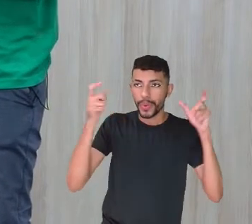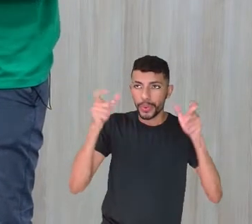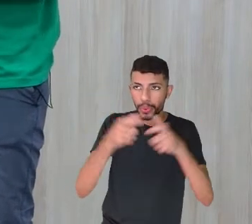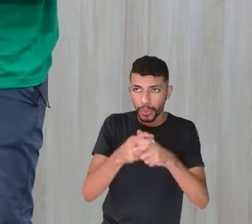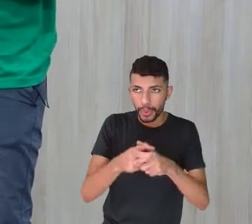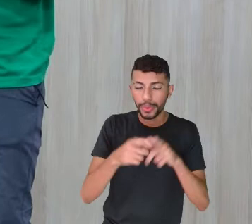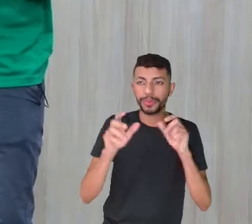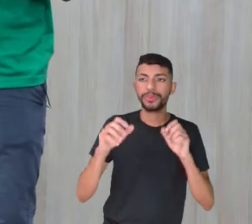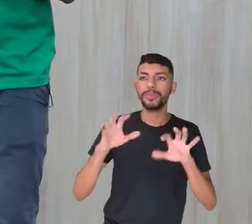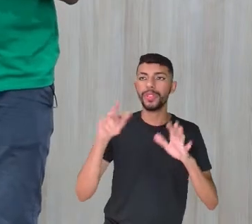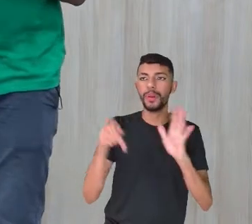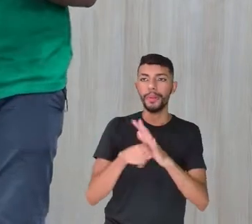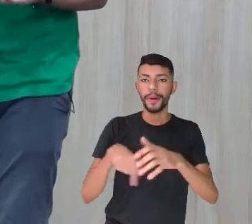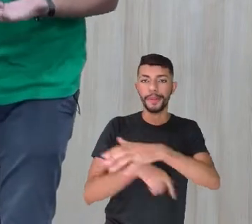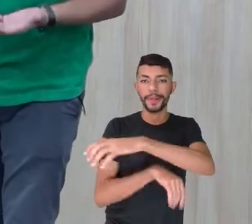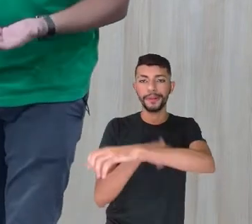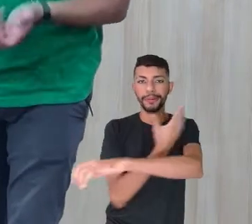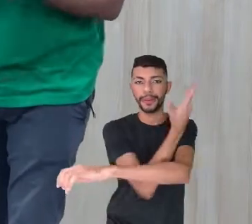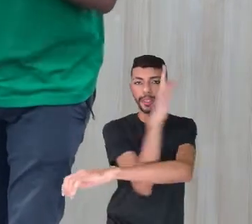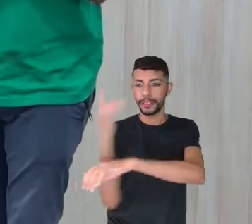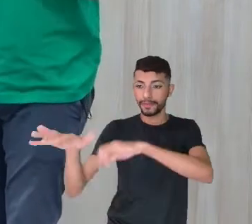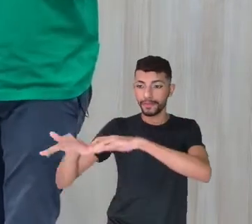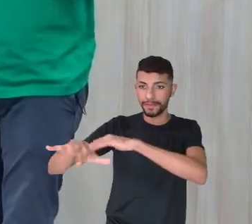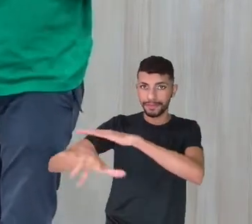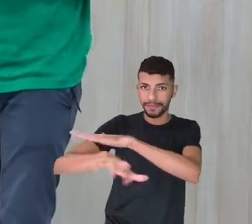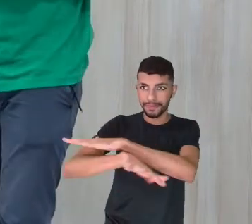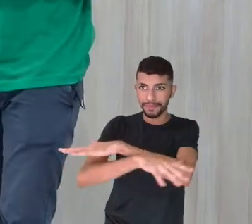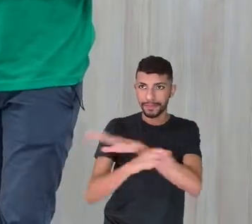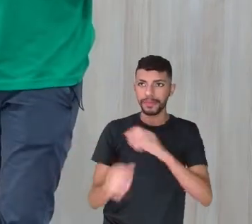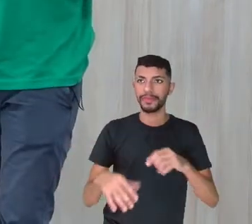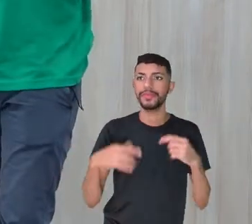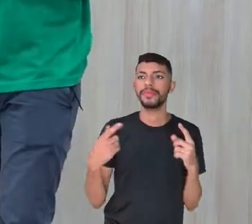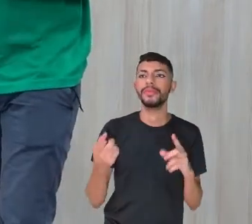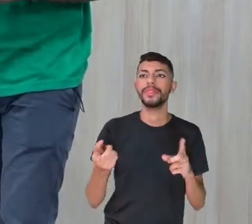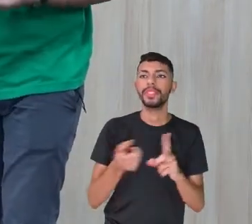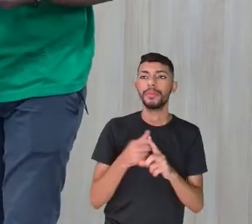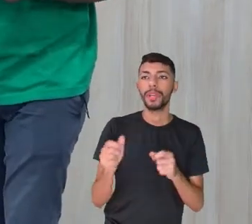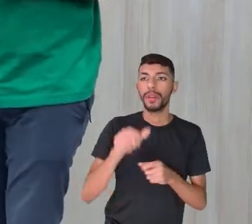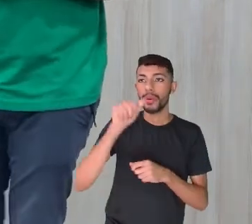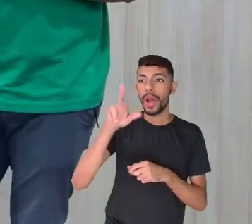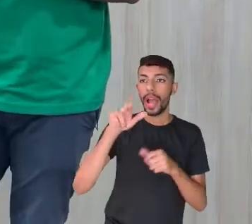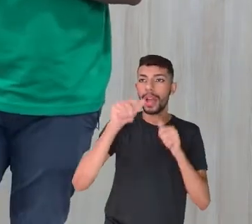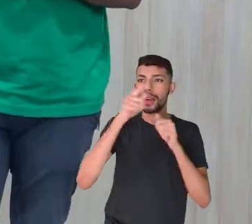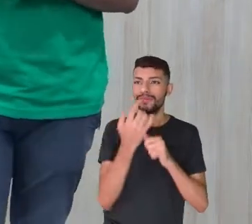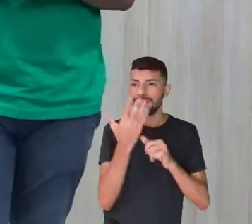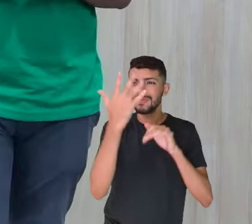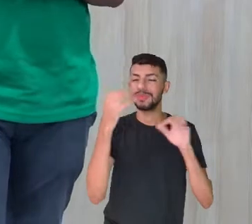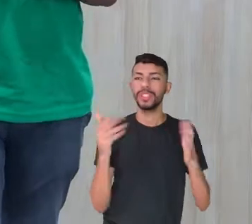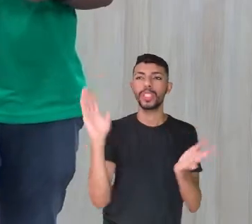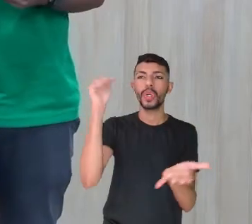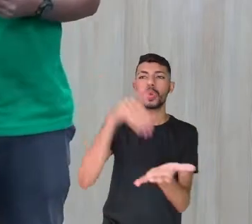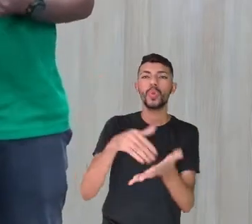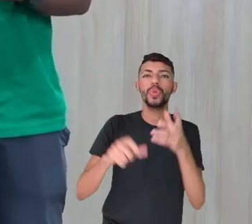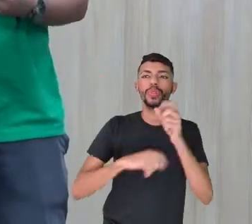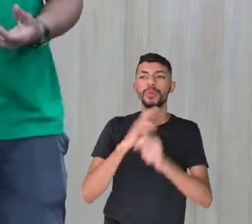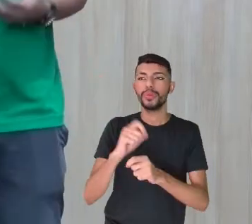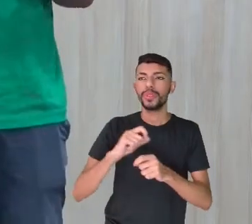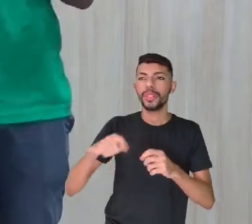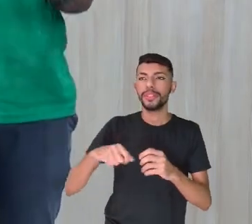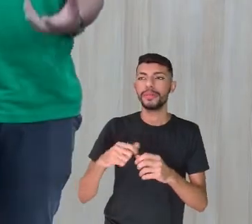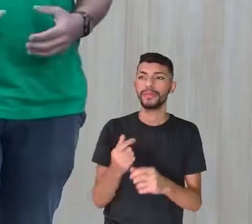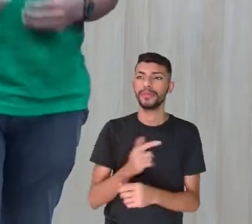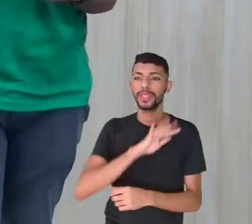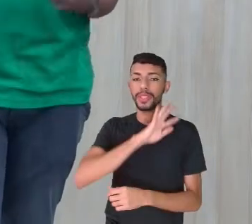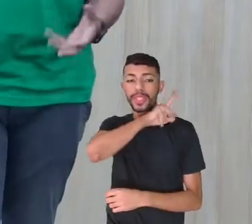ecossistemas aquáticos, assoreamento dos rios, poluição do ar e, por último, a extinção de flora